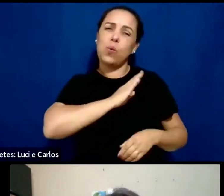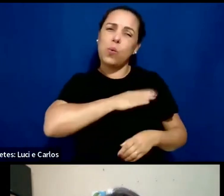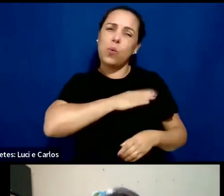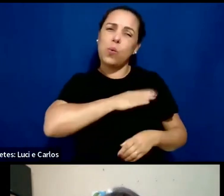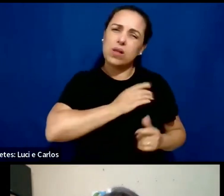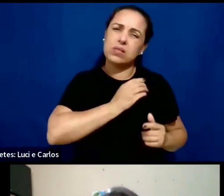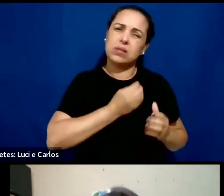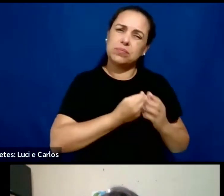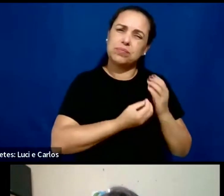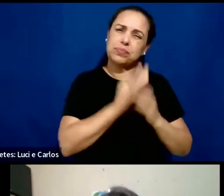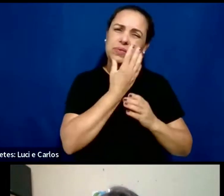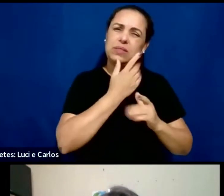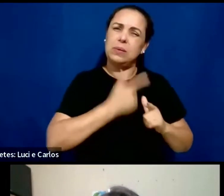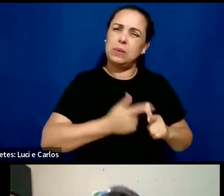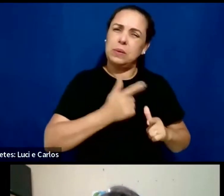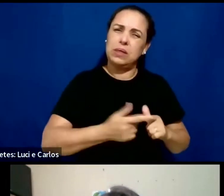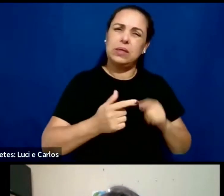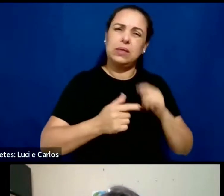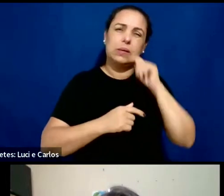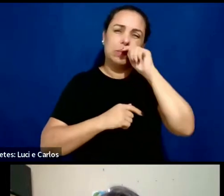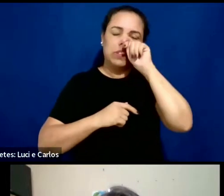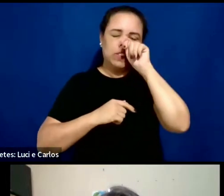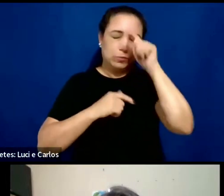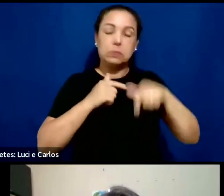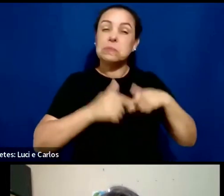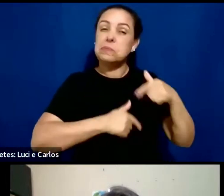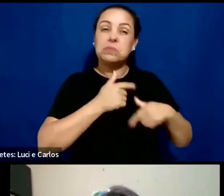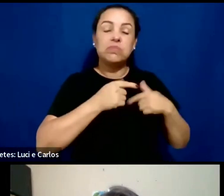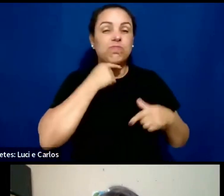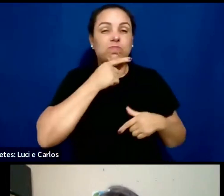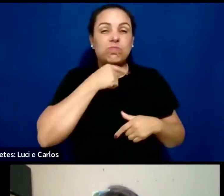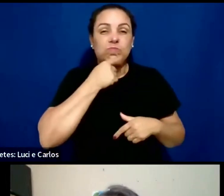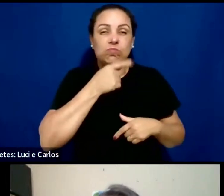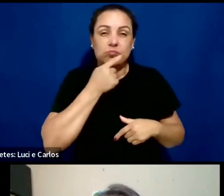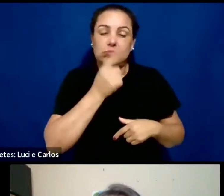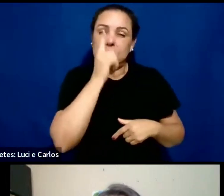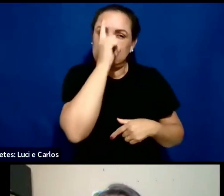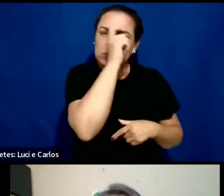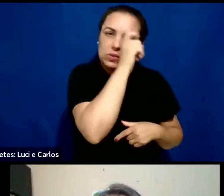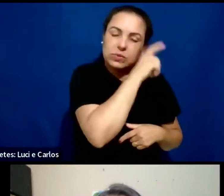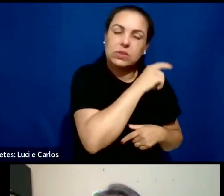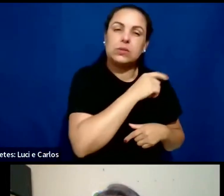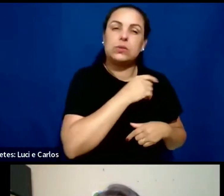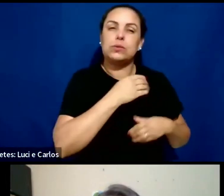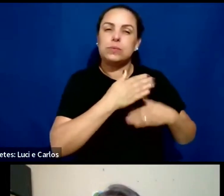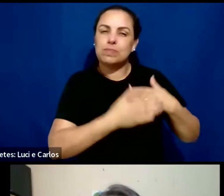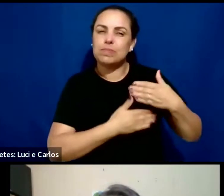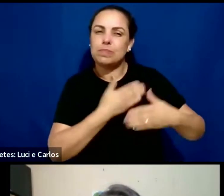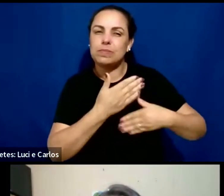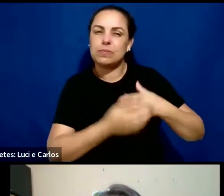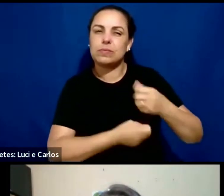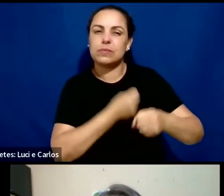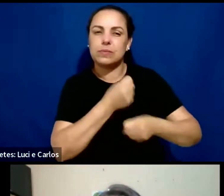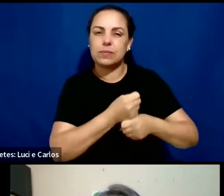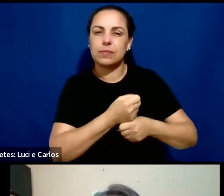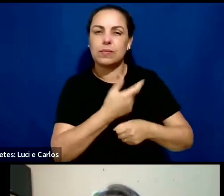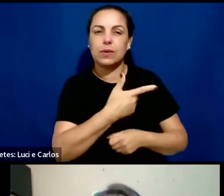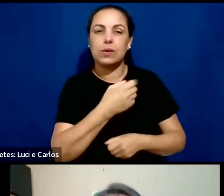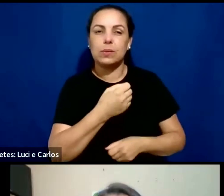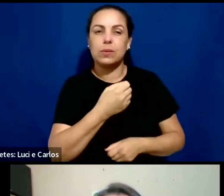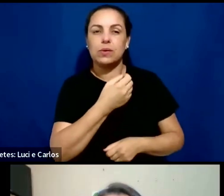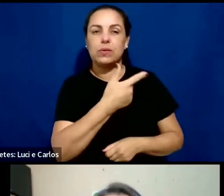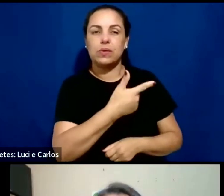cheguei a 34% somente de função cardíaca. E em 2023, a Maíra, que é minha